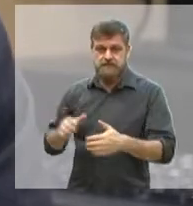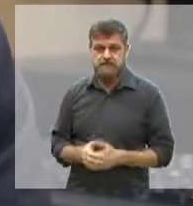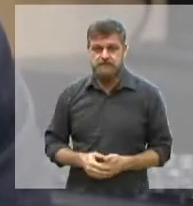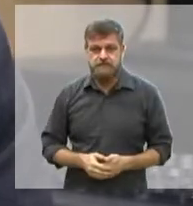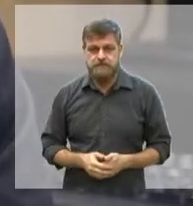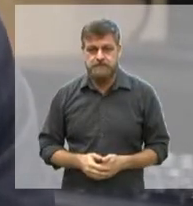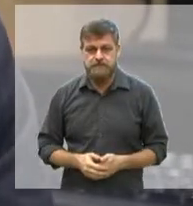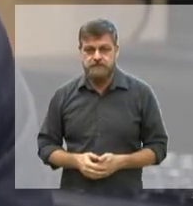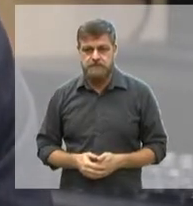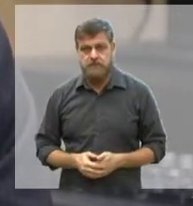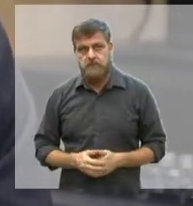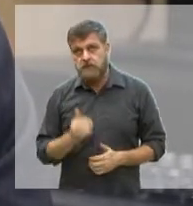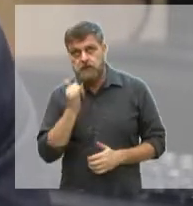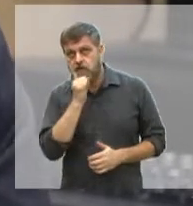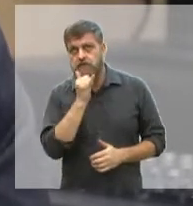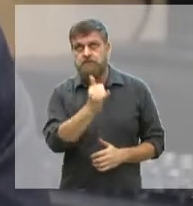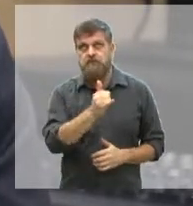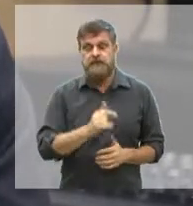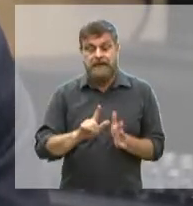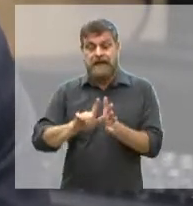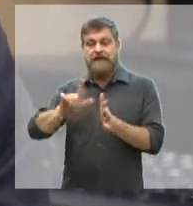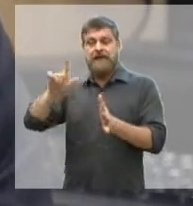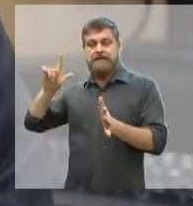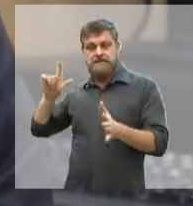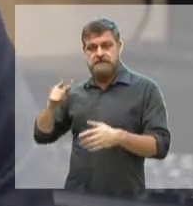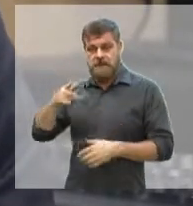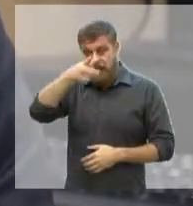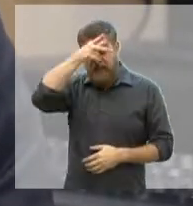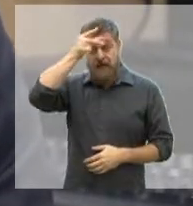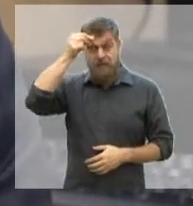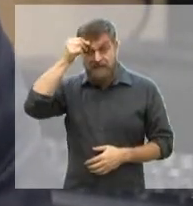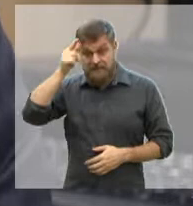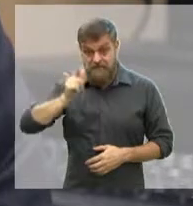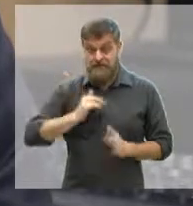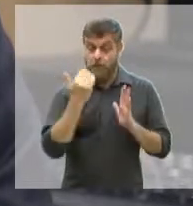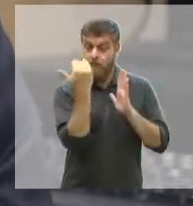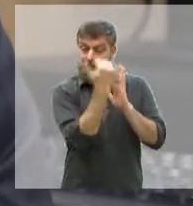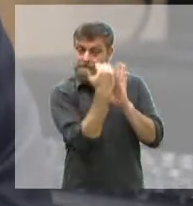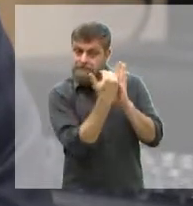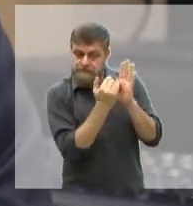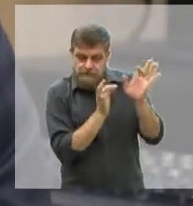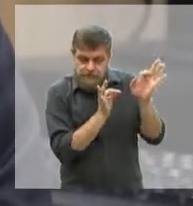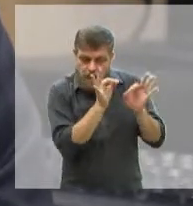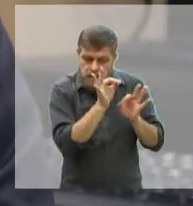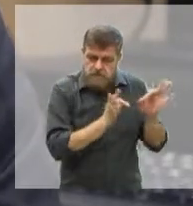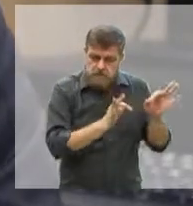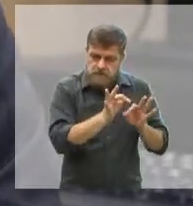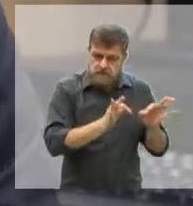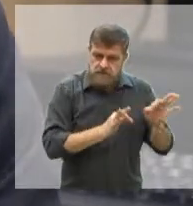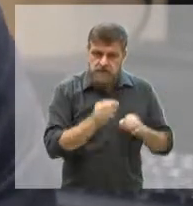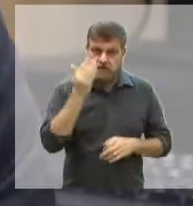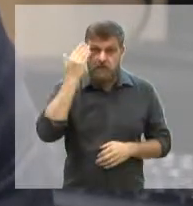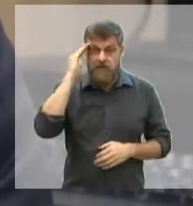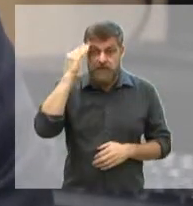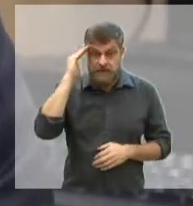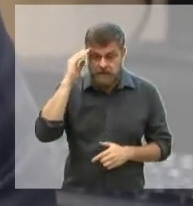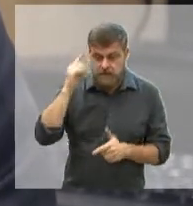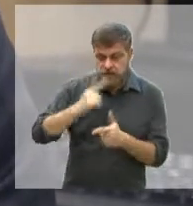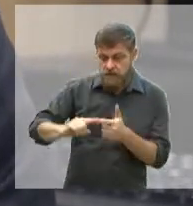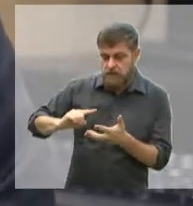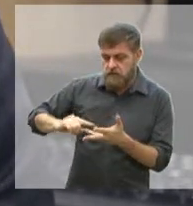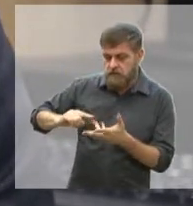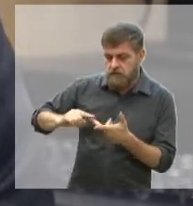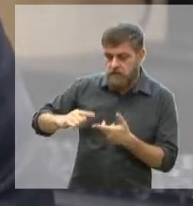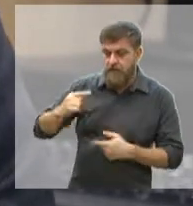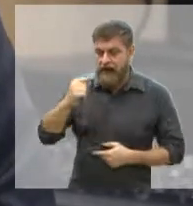diria se antecipar, eu diria que a prefeitura ser capaz de fazer um planejamento, entender a complexidade dos problemas que estão